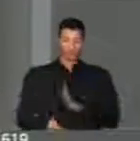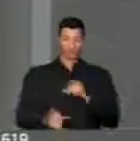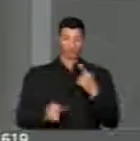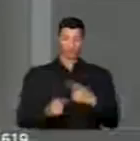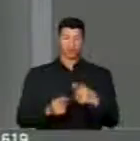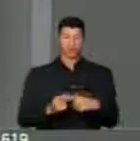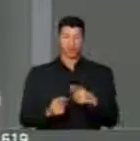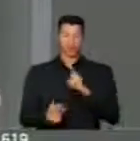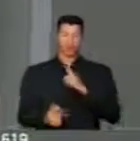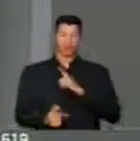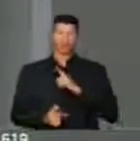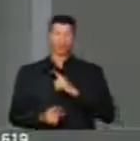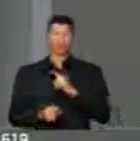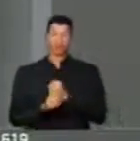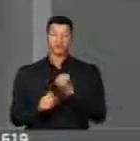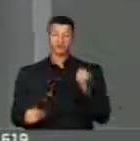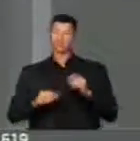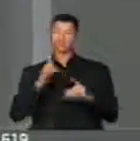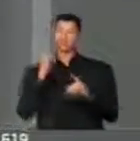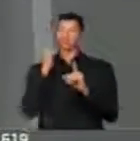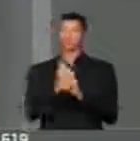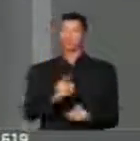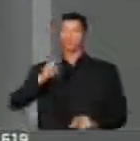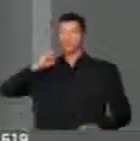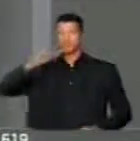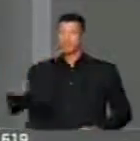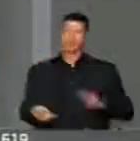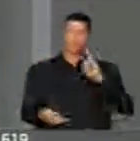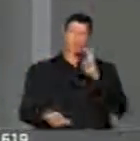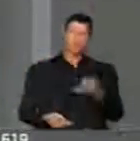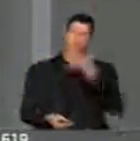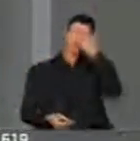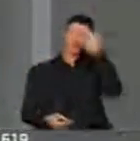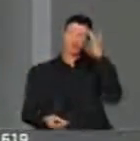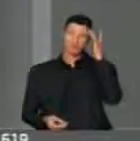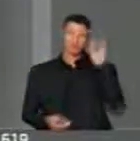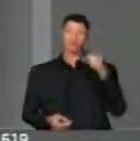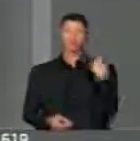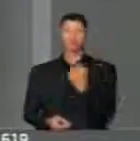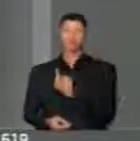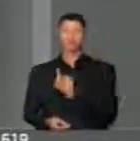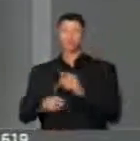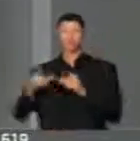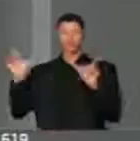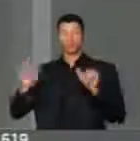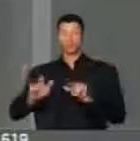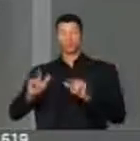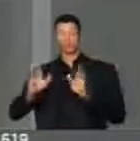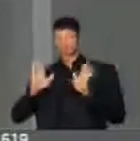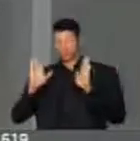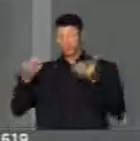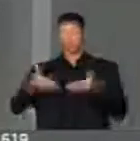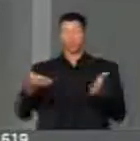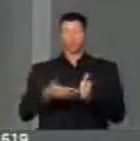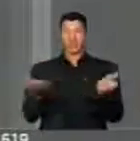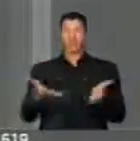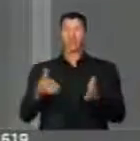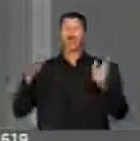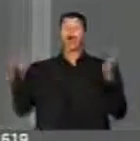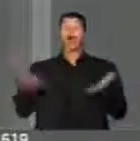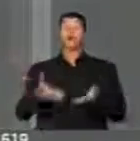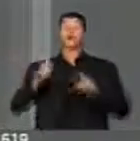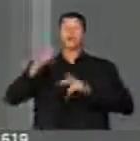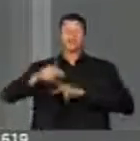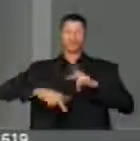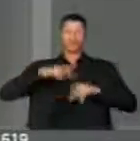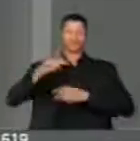porque ela tem tido grandes encontros com milhares e milhares de pessoas e nós fomos buscar até agora aonde está esse